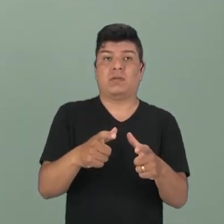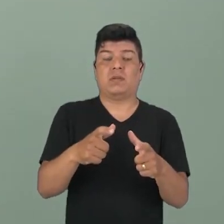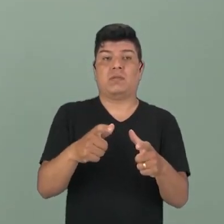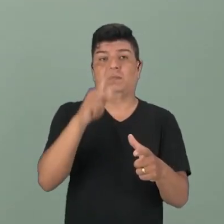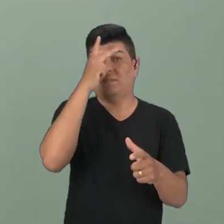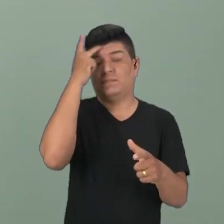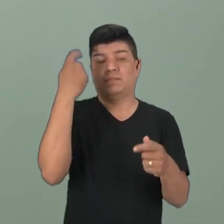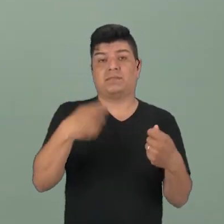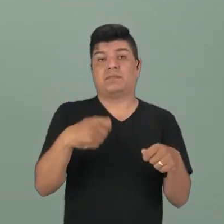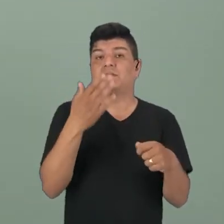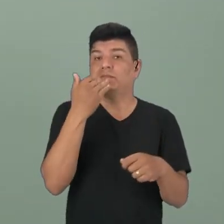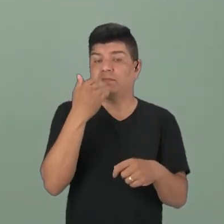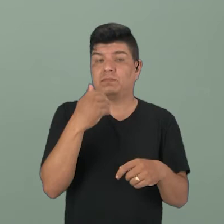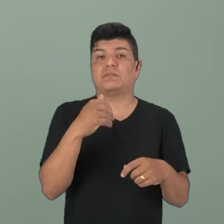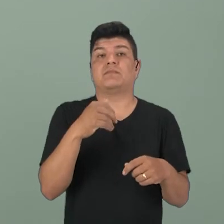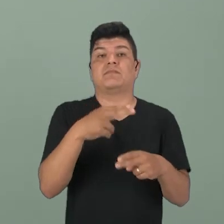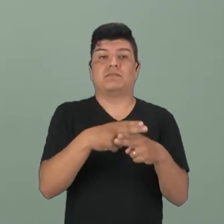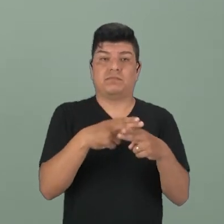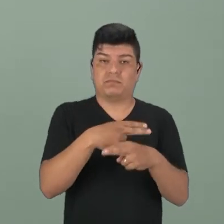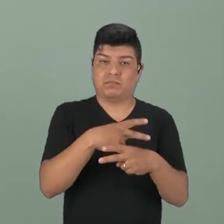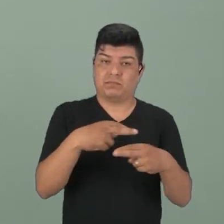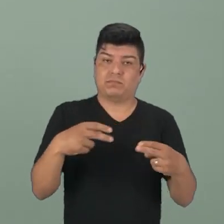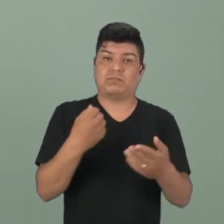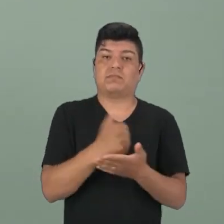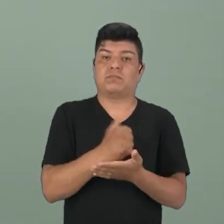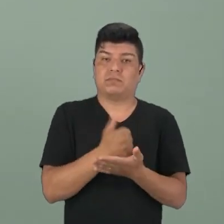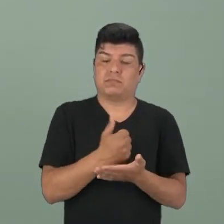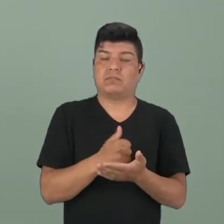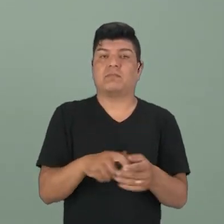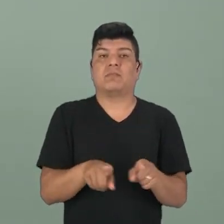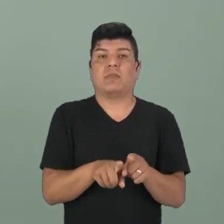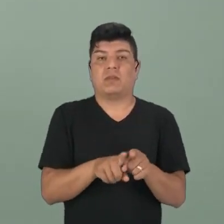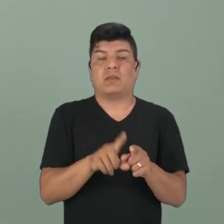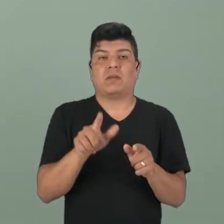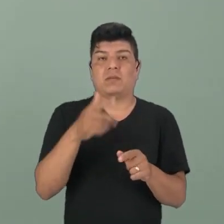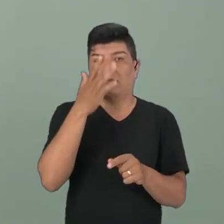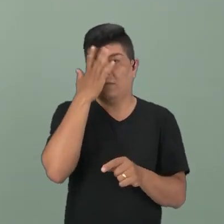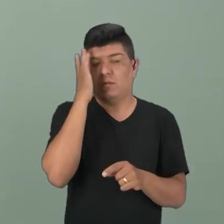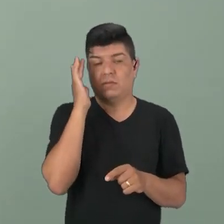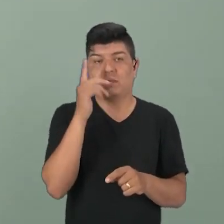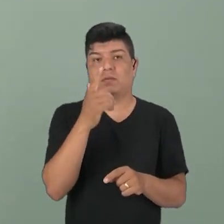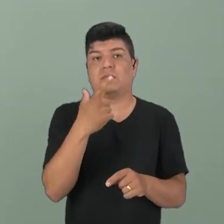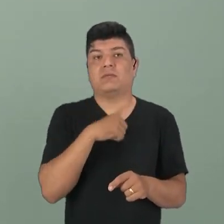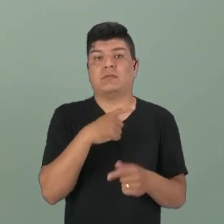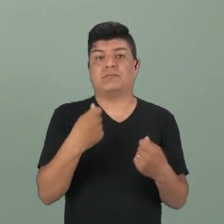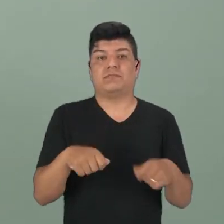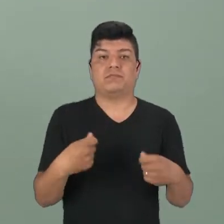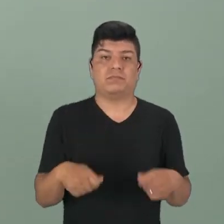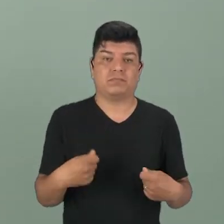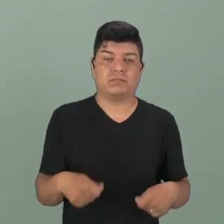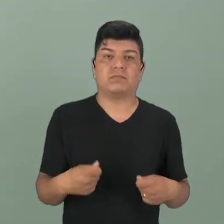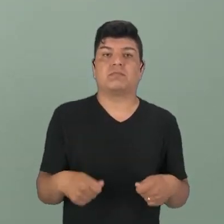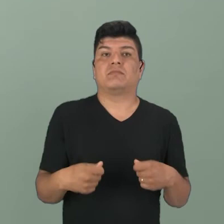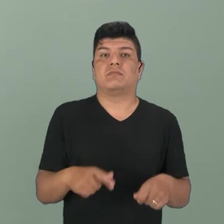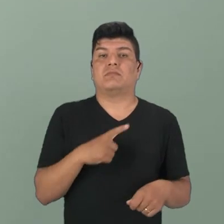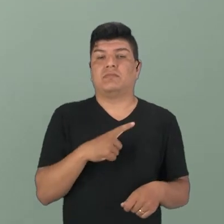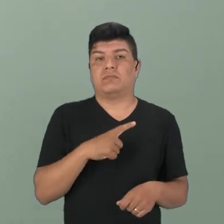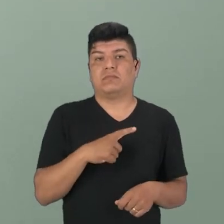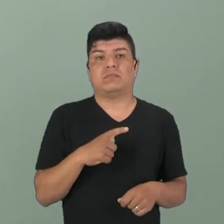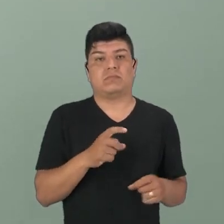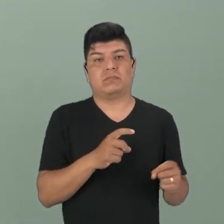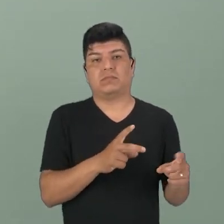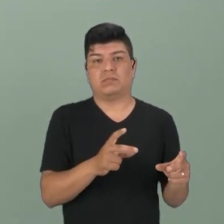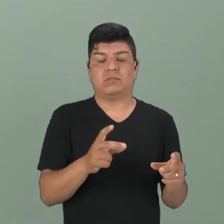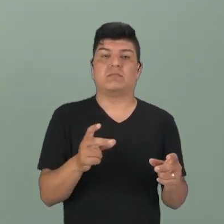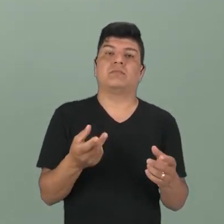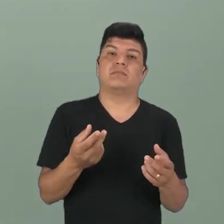as pessoas precisavam de alimento, de ferramenta, de medicamento, então outras pessoas, onde tem uma necessidade, existe uma